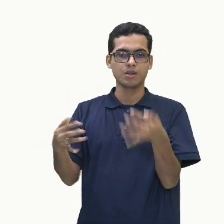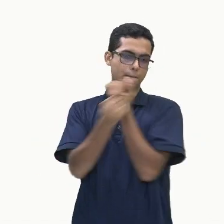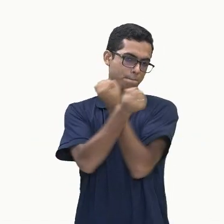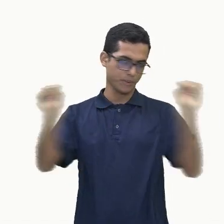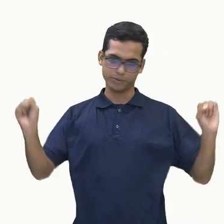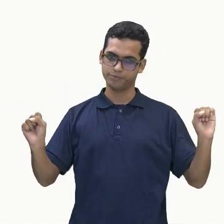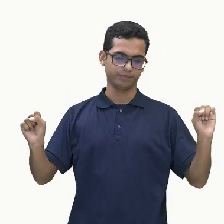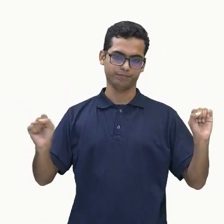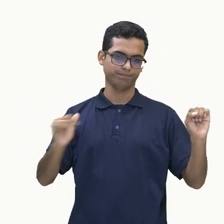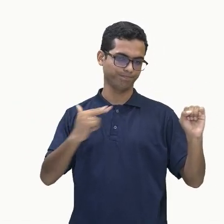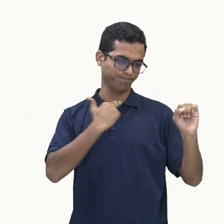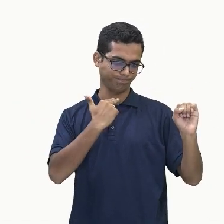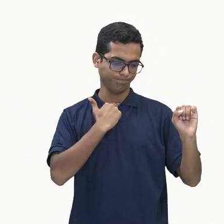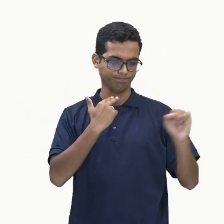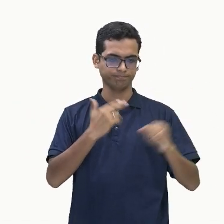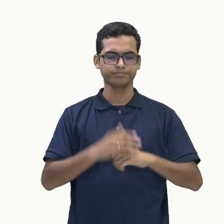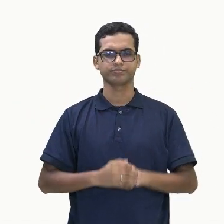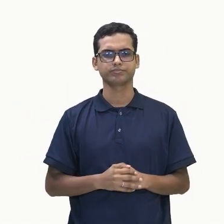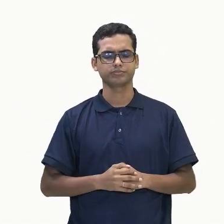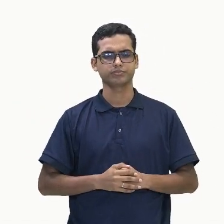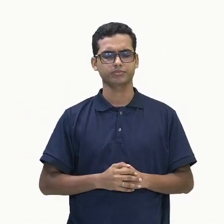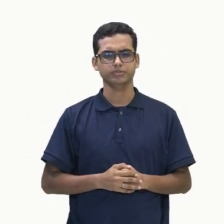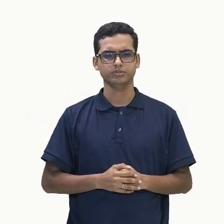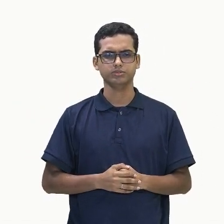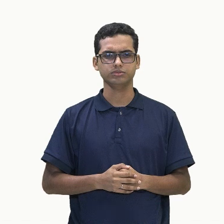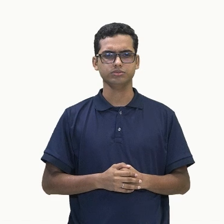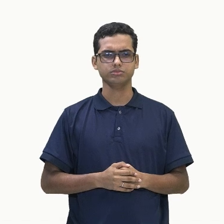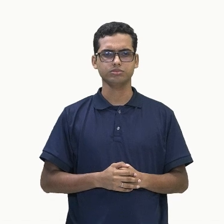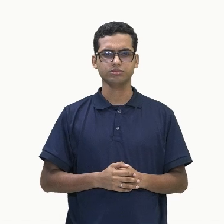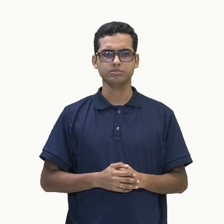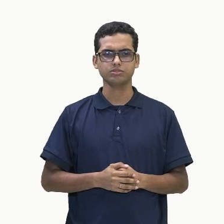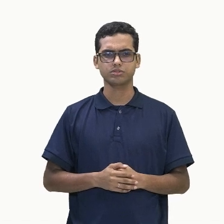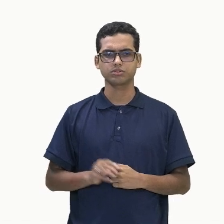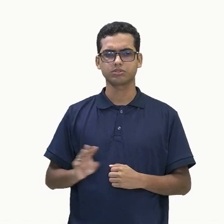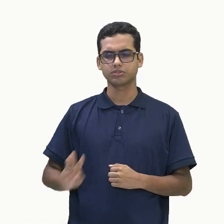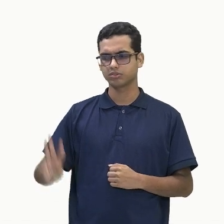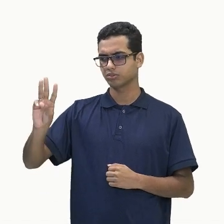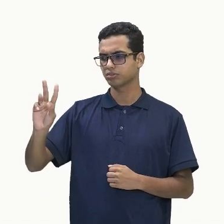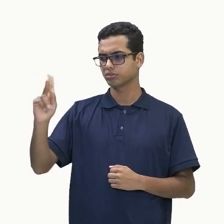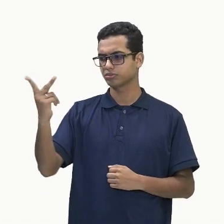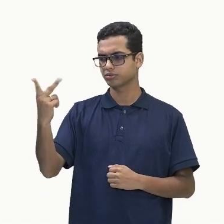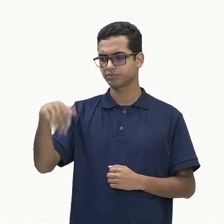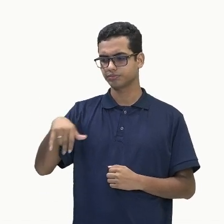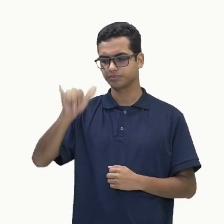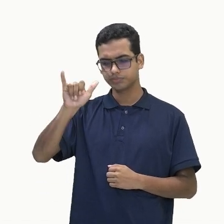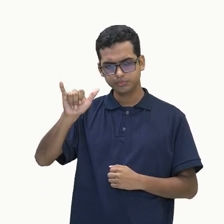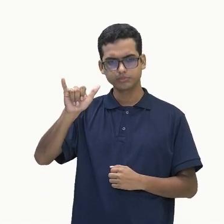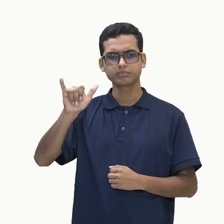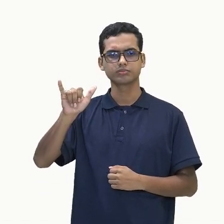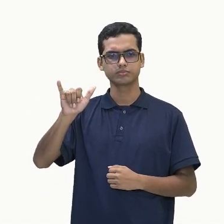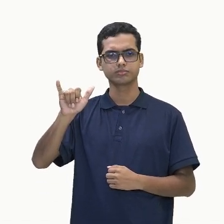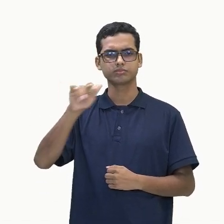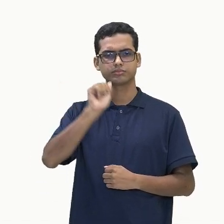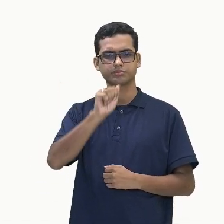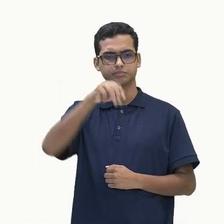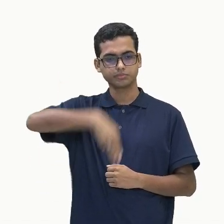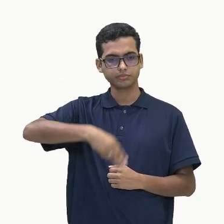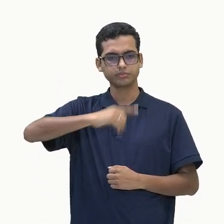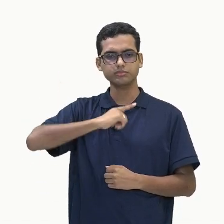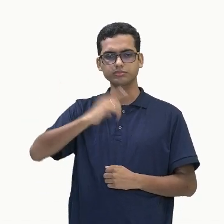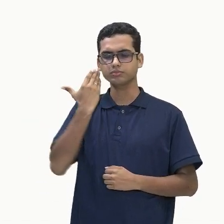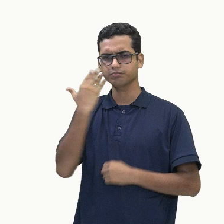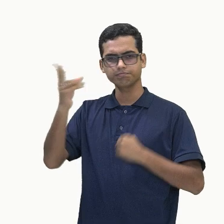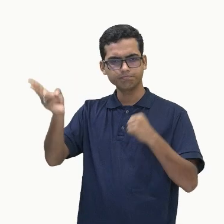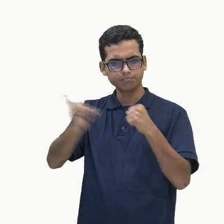que logo após o WH, nós temos o quê? O verbo to be. Aí a estrutura